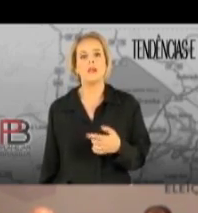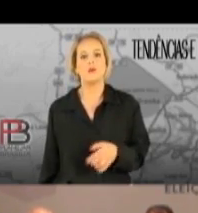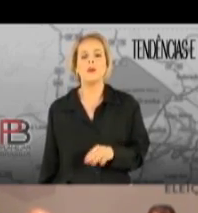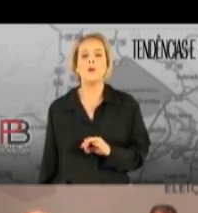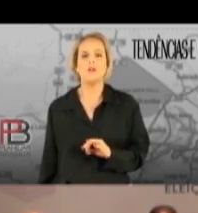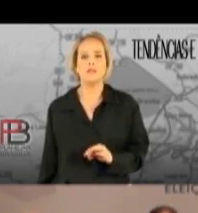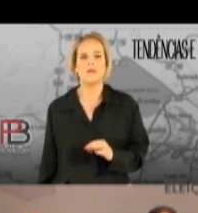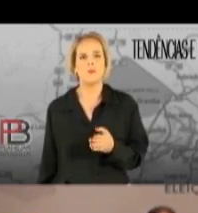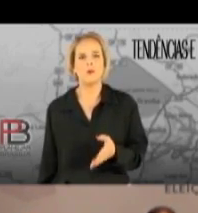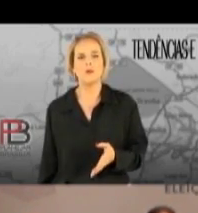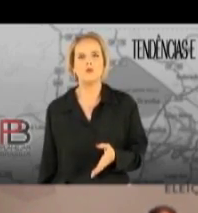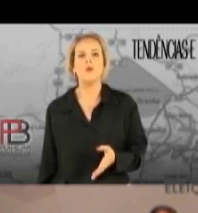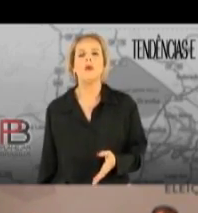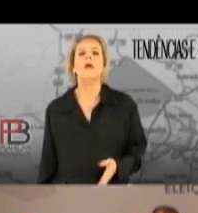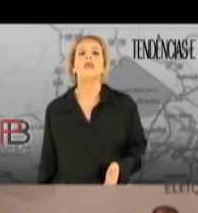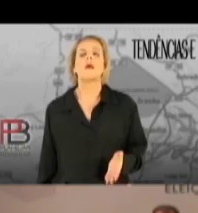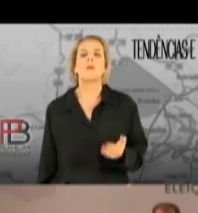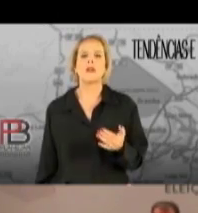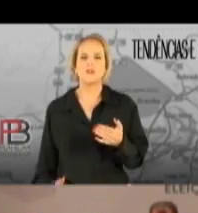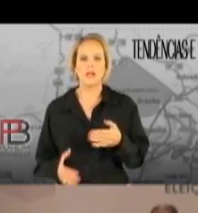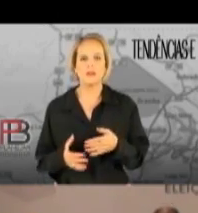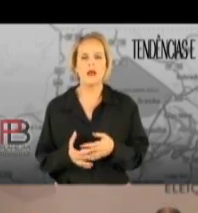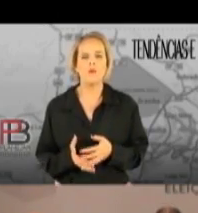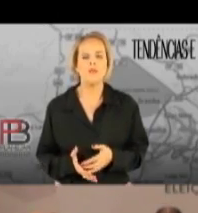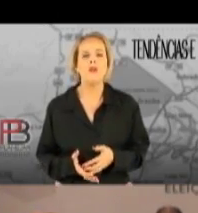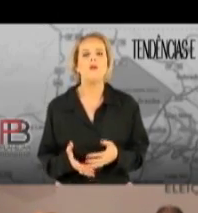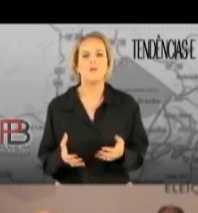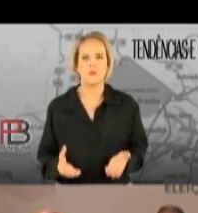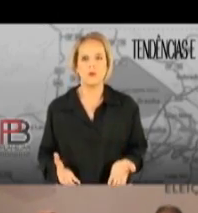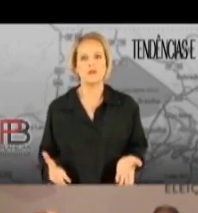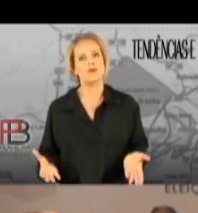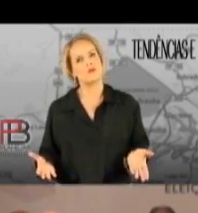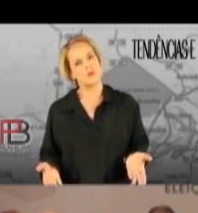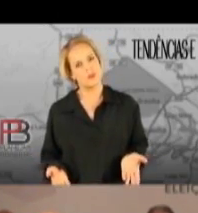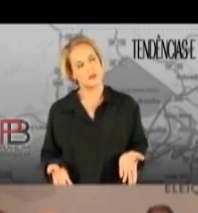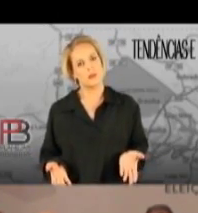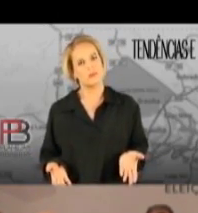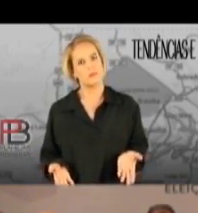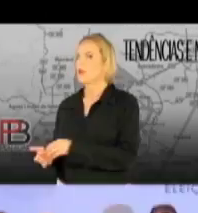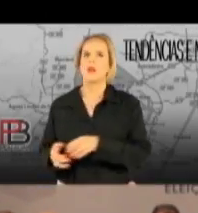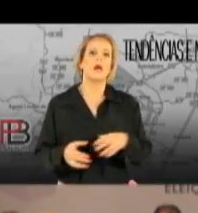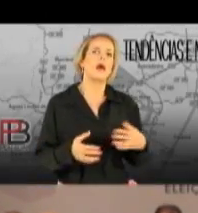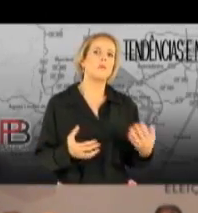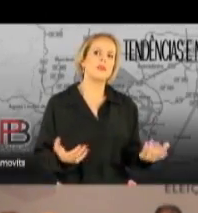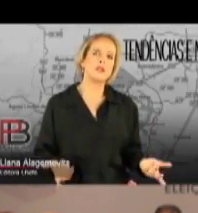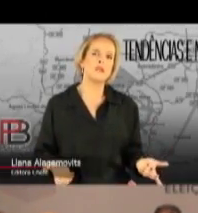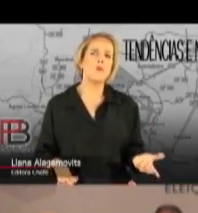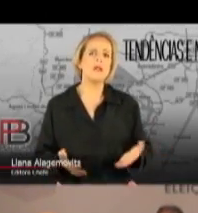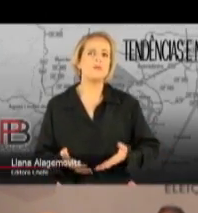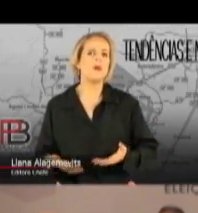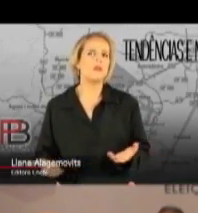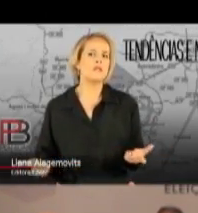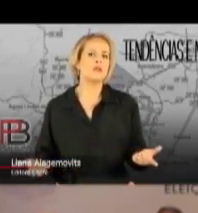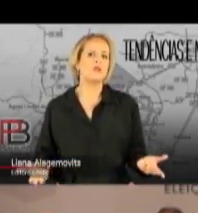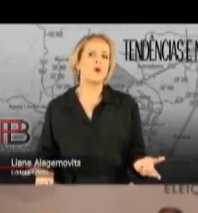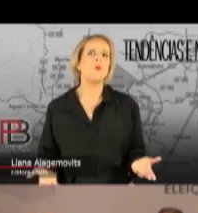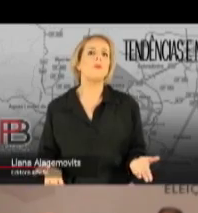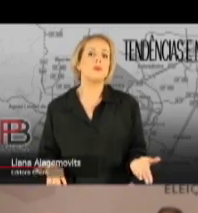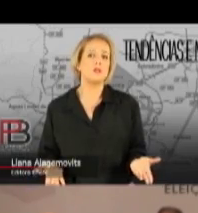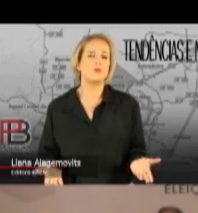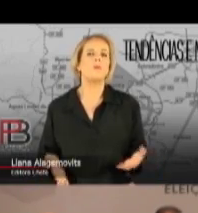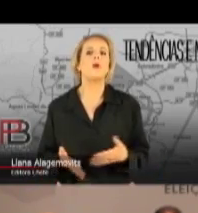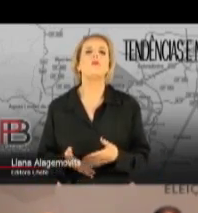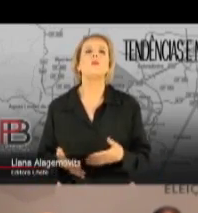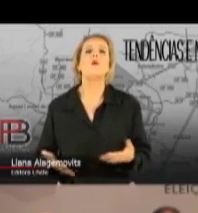sendo requerido, inclusive, por último, que a parte da saúde fosse discutida. A mediação, mais uma vez, aceitou